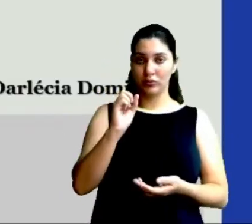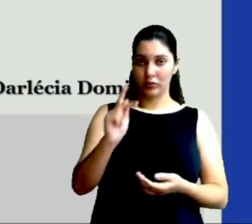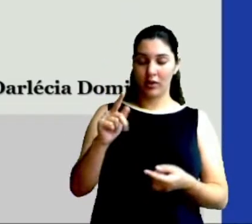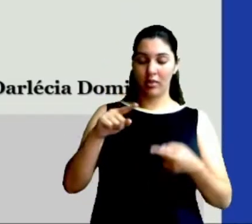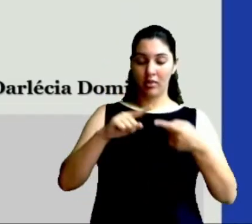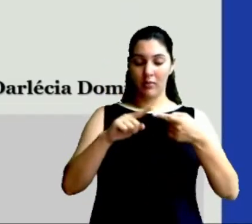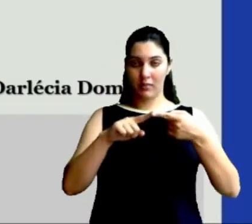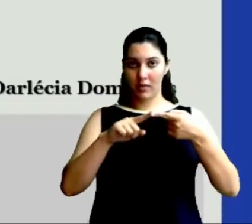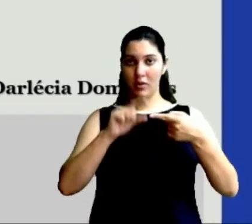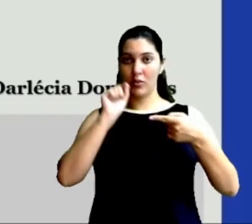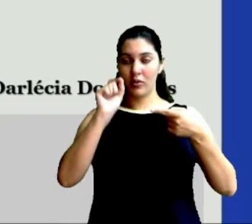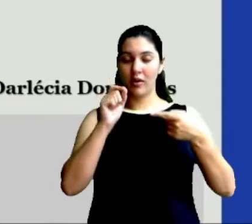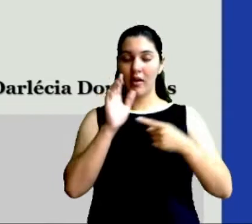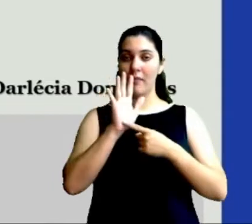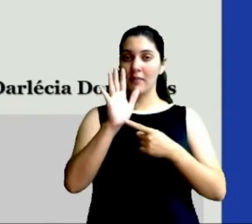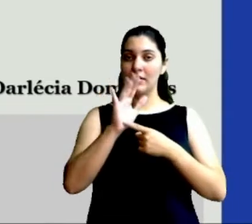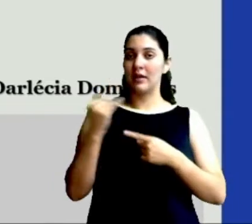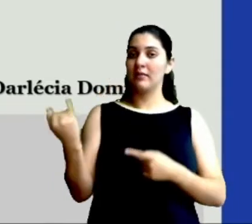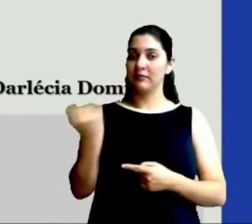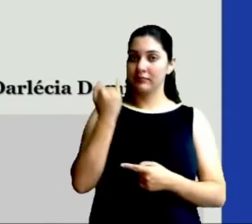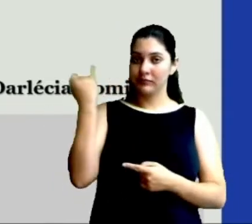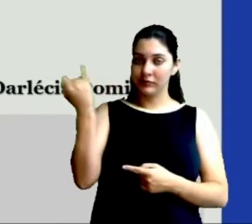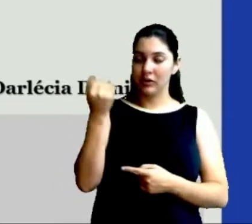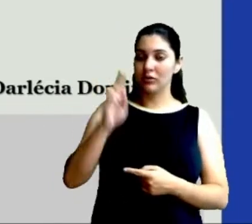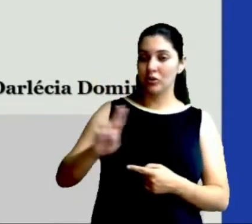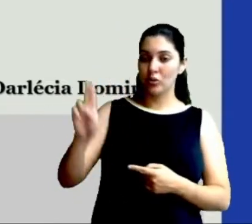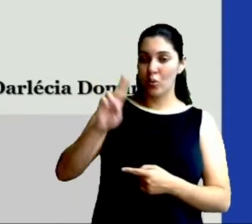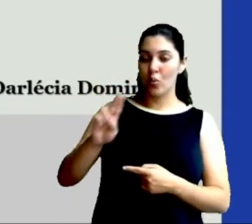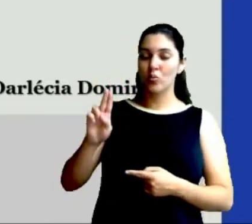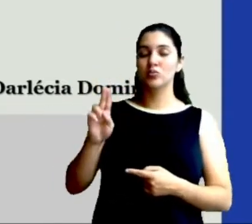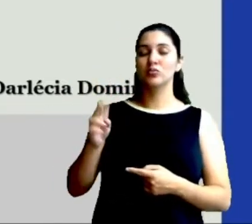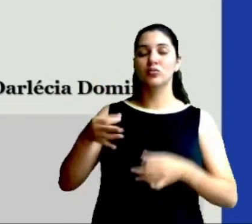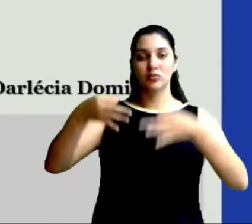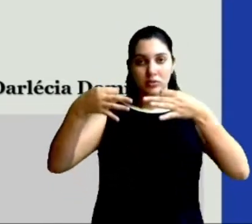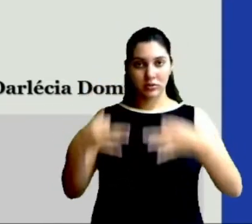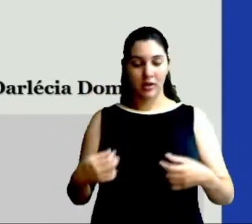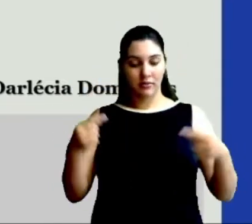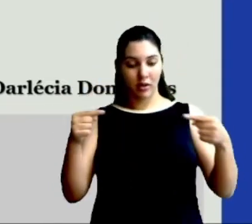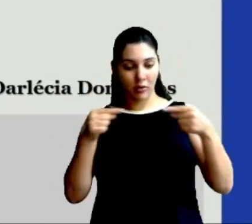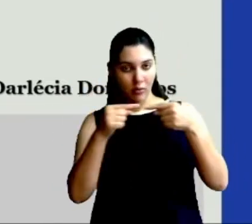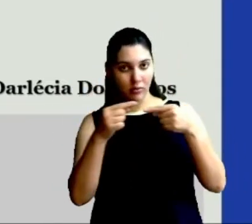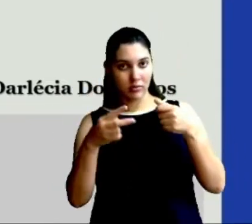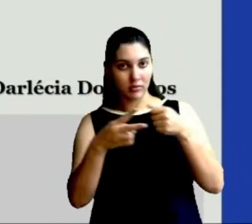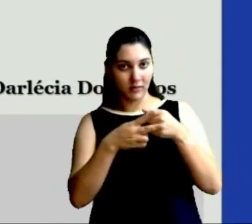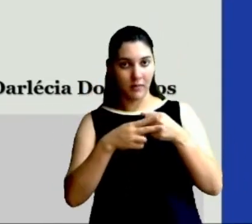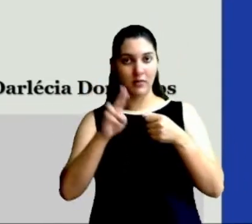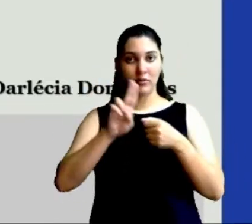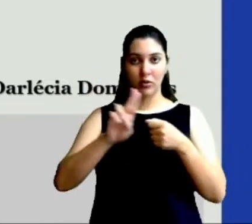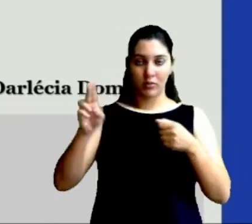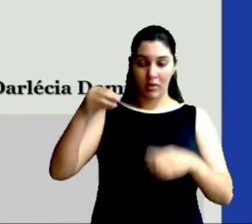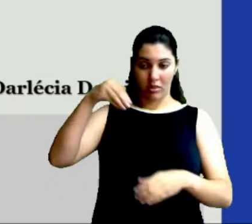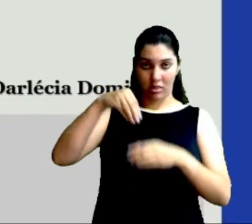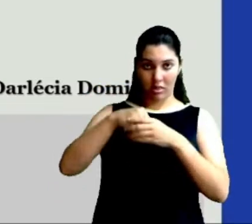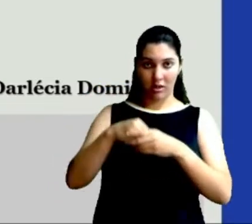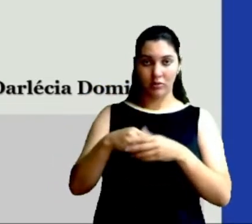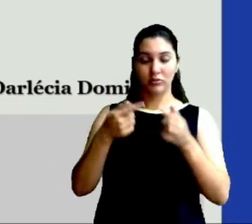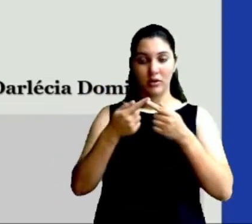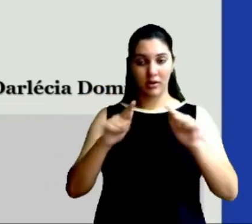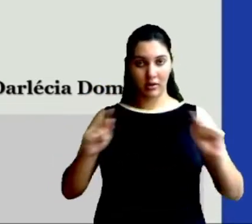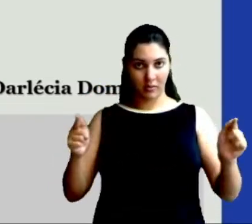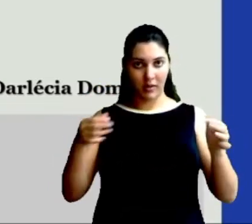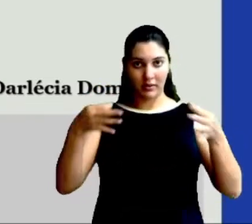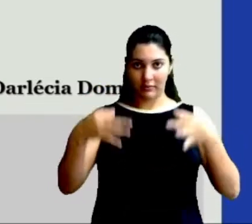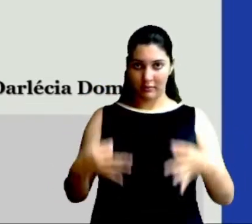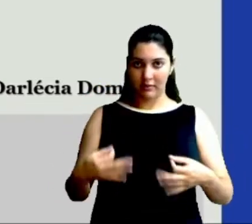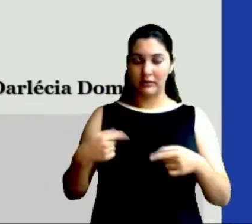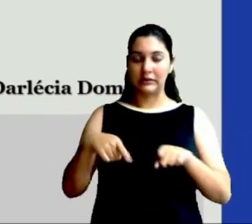Temos o primeiro, que é apresentar a importância e o uso correto da concordância verbal e nominal dentro da norma culta